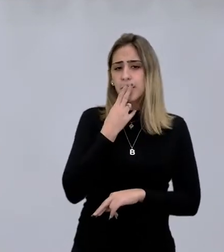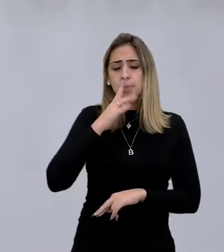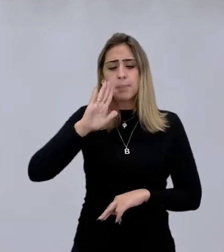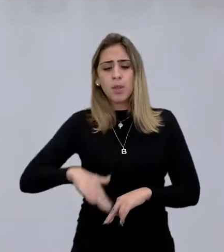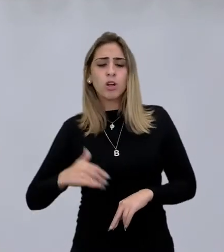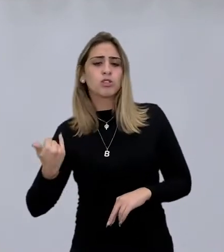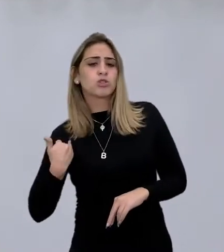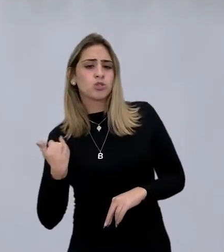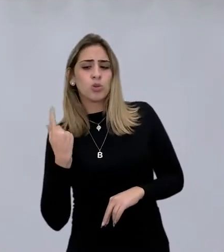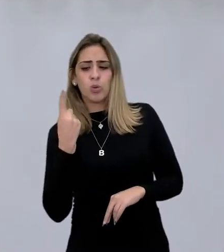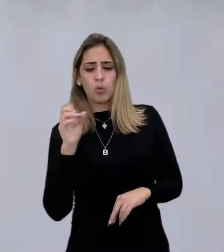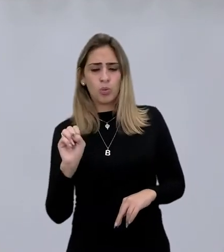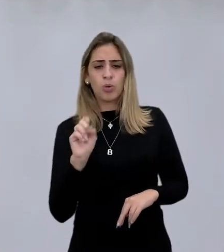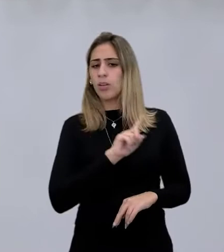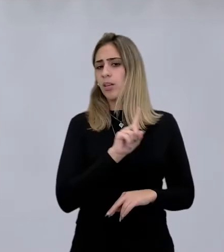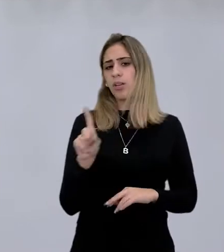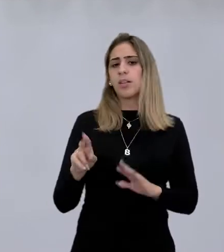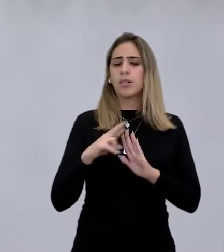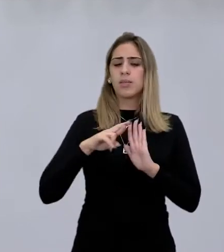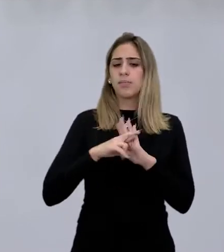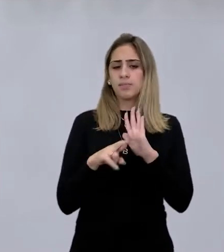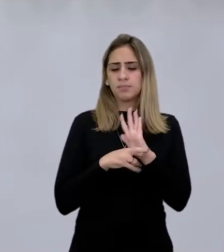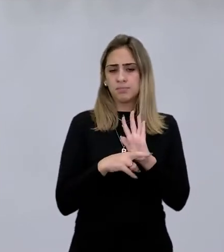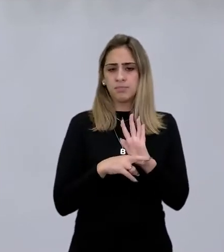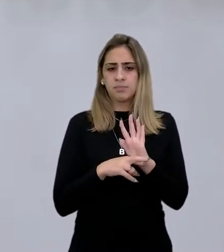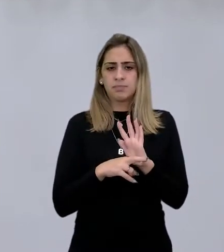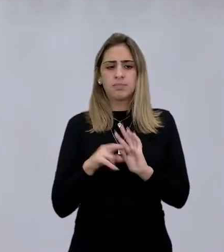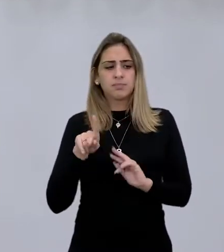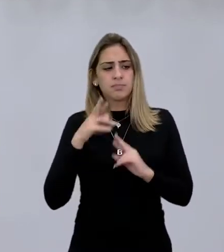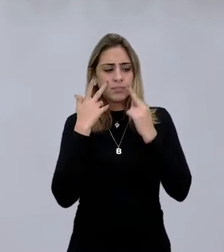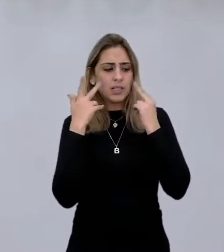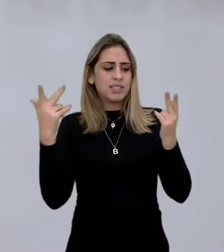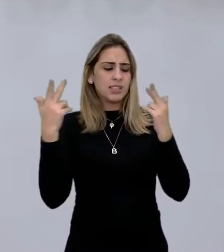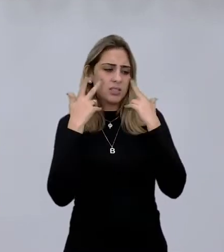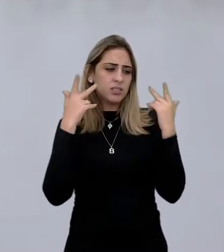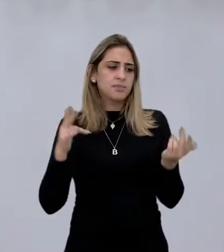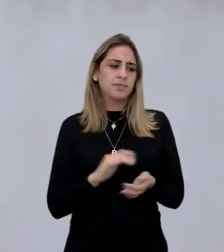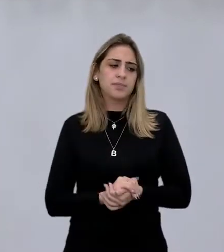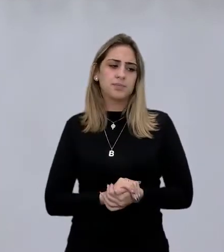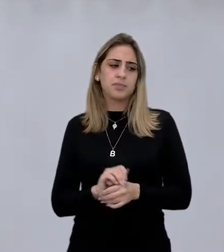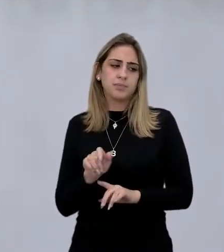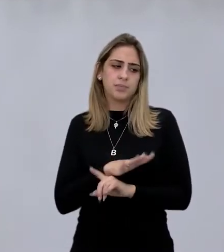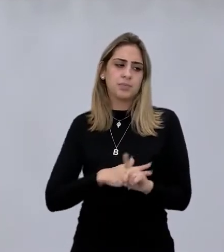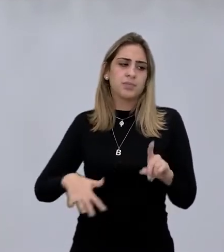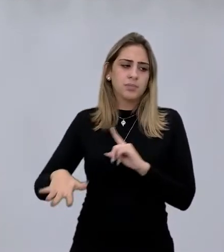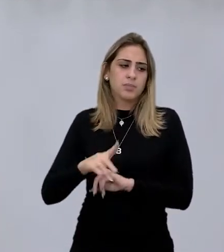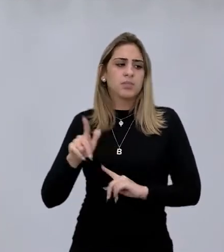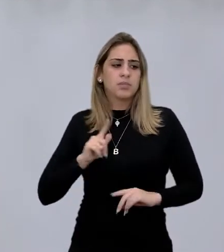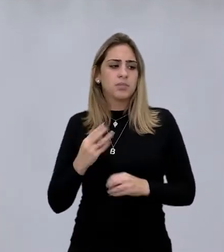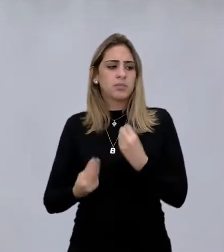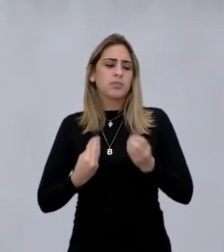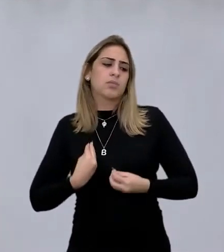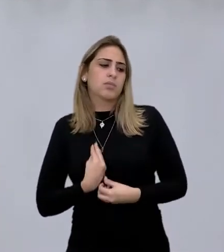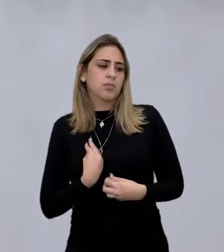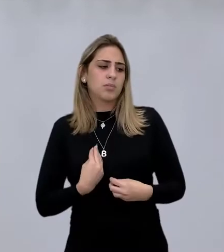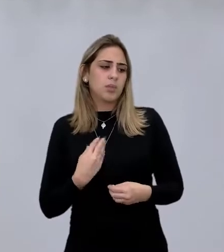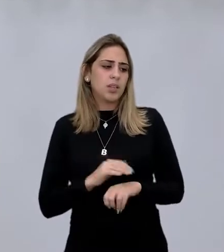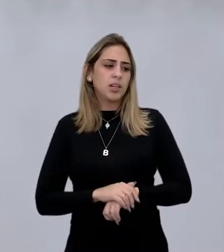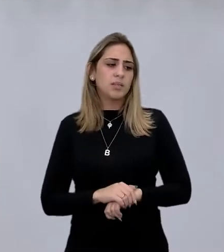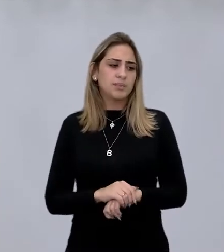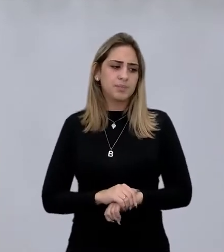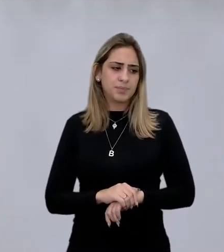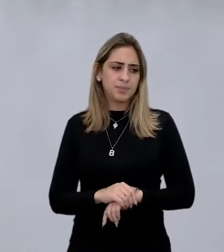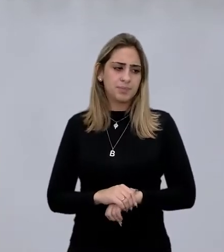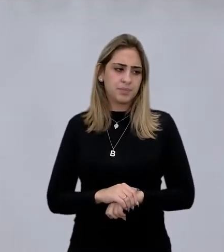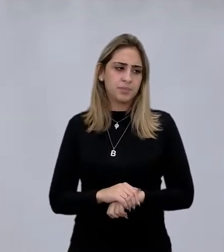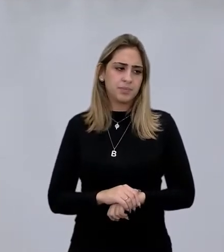menores de 18 anos não é uma regra, uma normativa social que tem a ver com convivência, que tem a ver com a